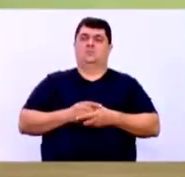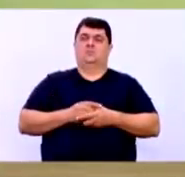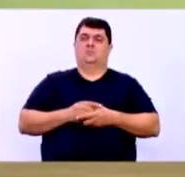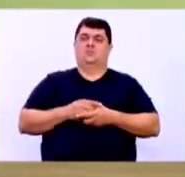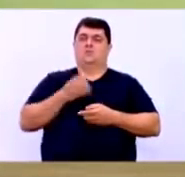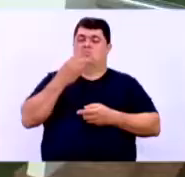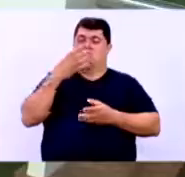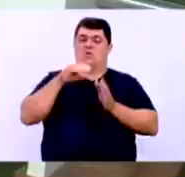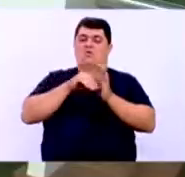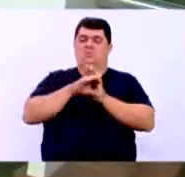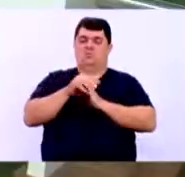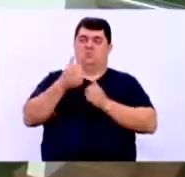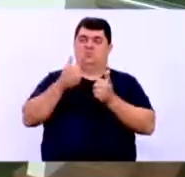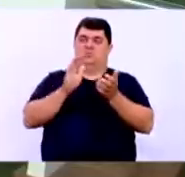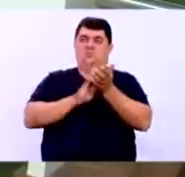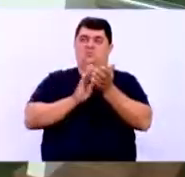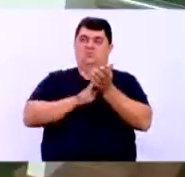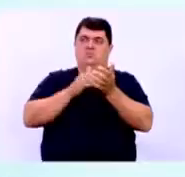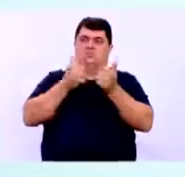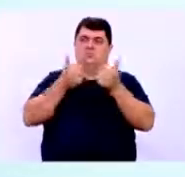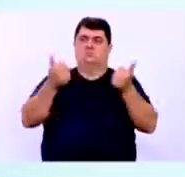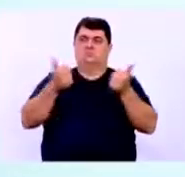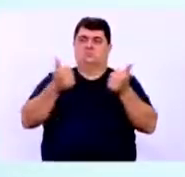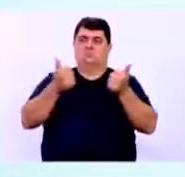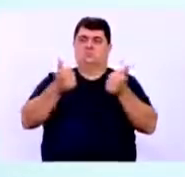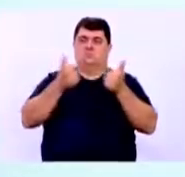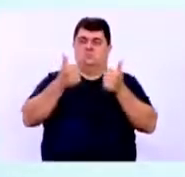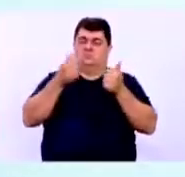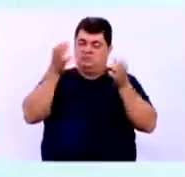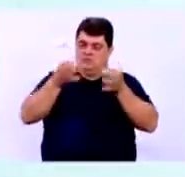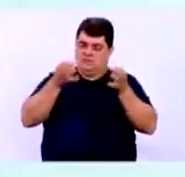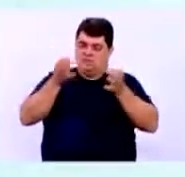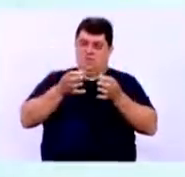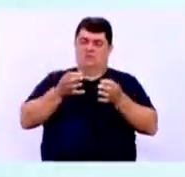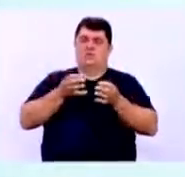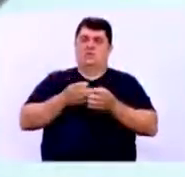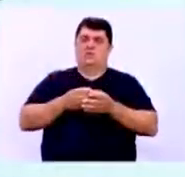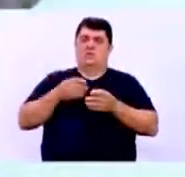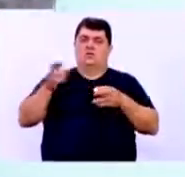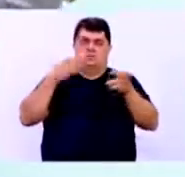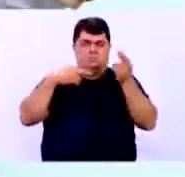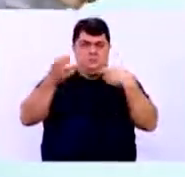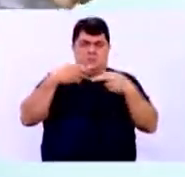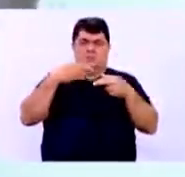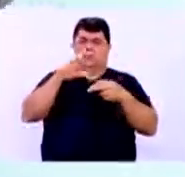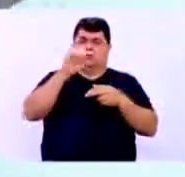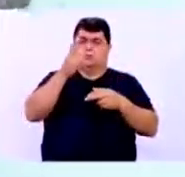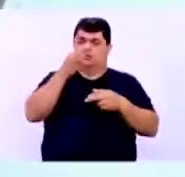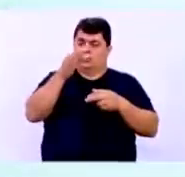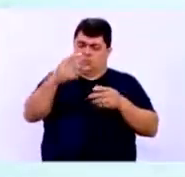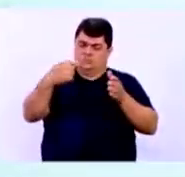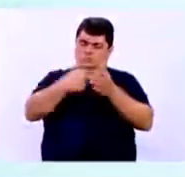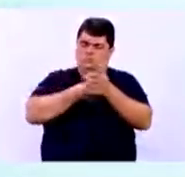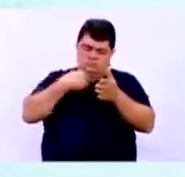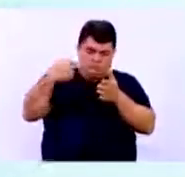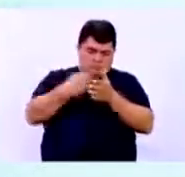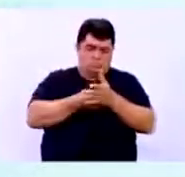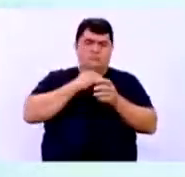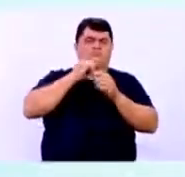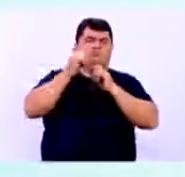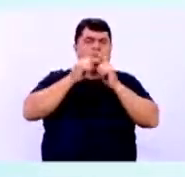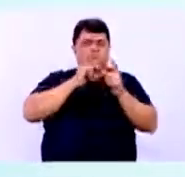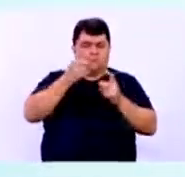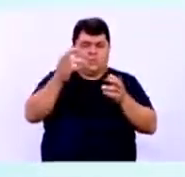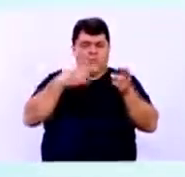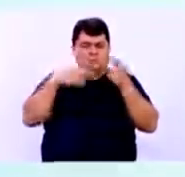Beleza, Cacoal? Parabéns para vocês, hein? É isso aí, ó. Vamos mandar aqui, ó. O chat está aberto. Pergunta,